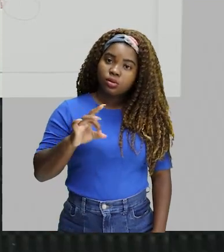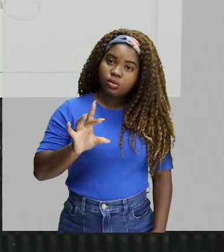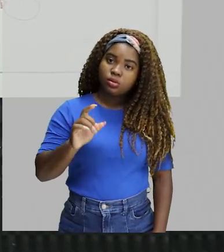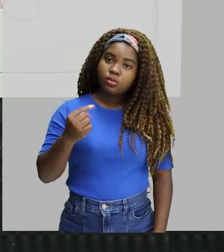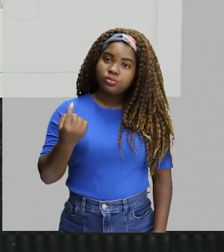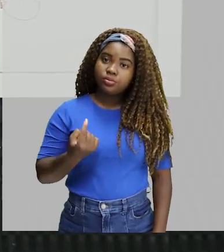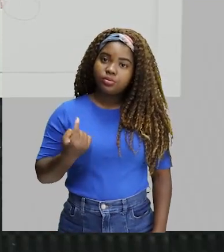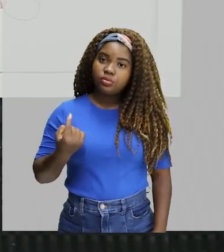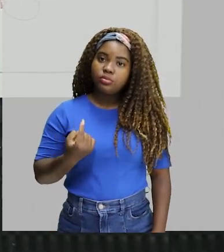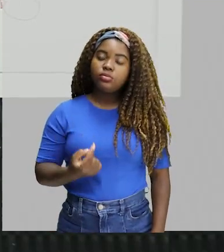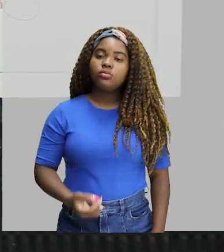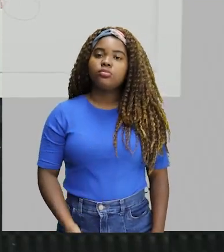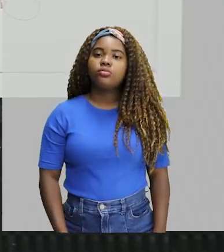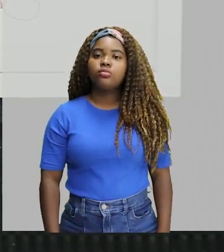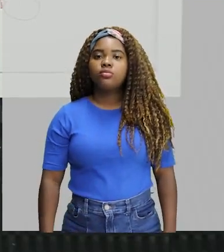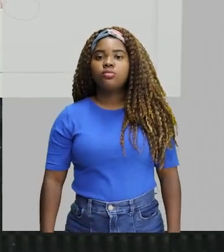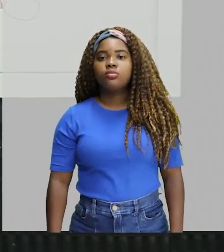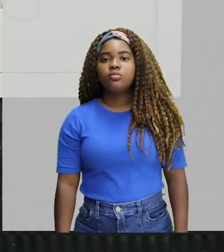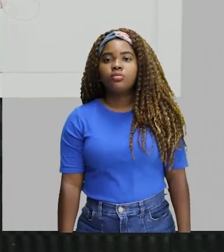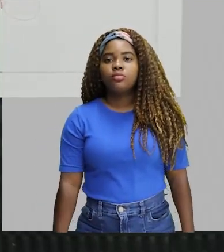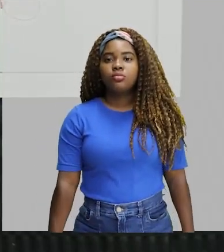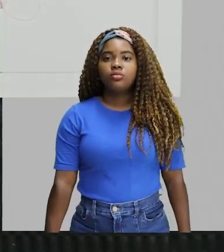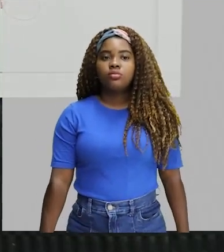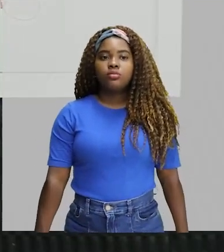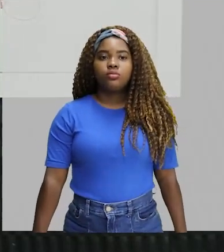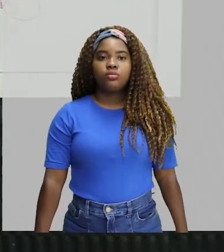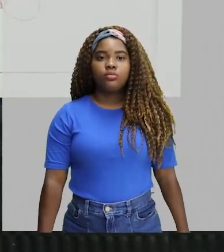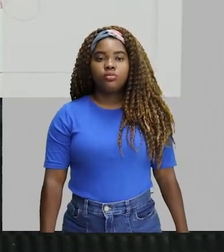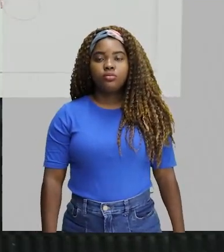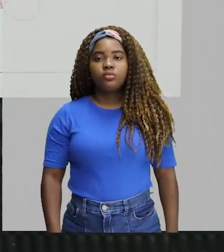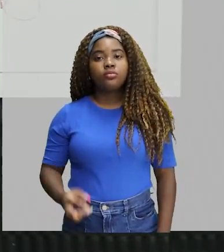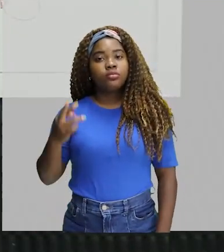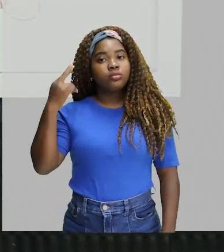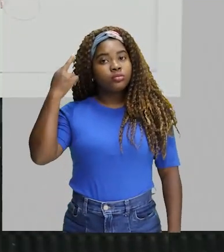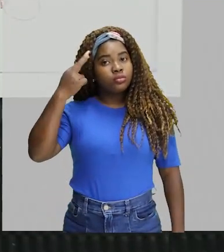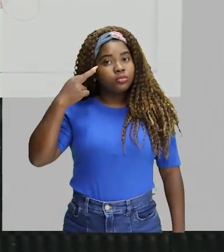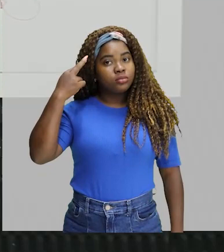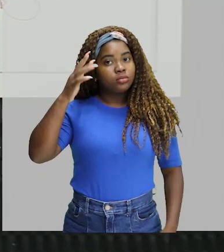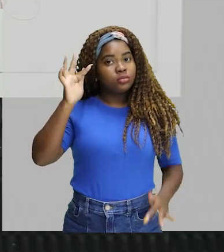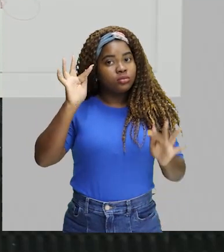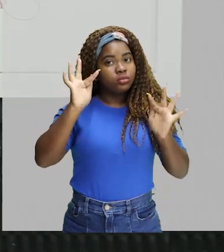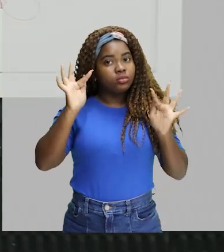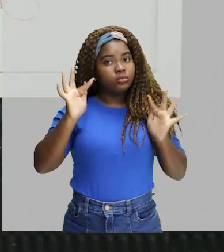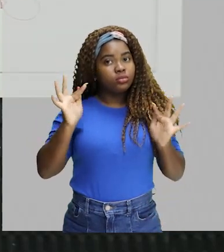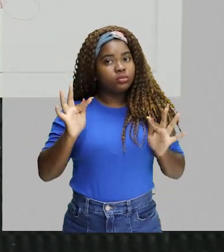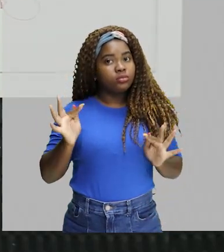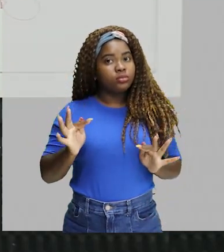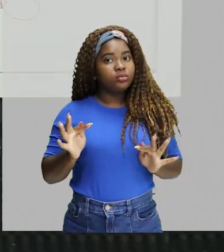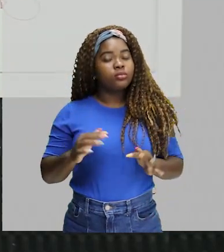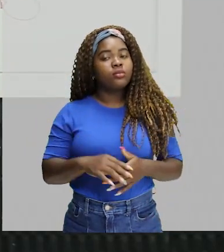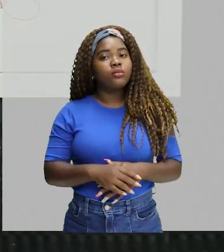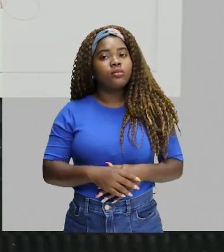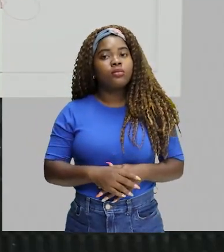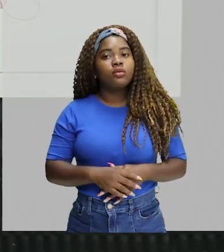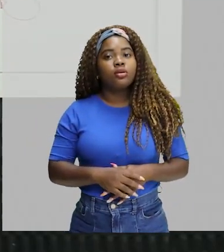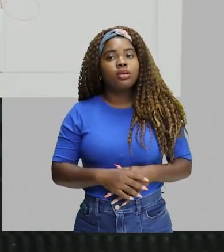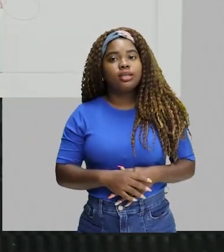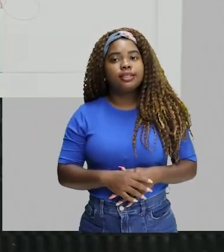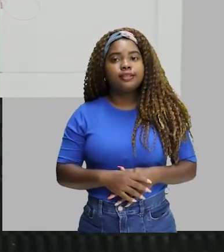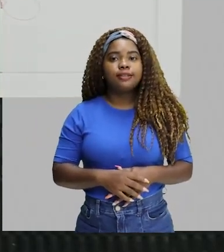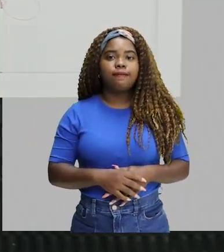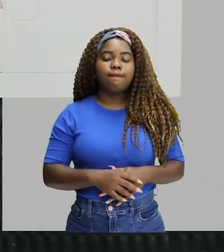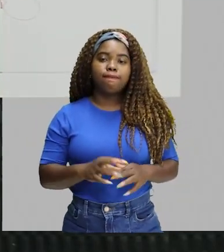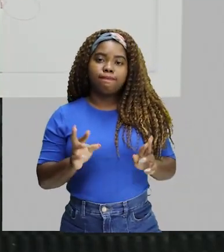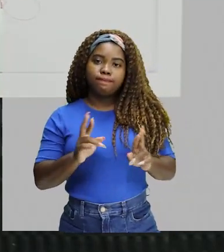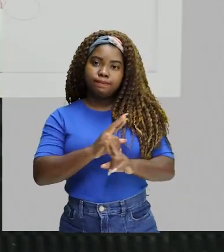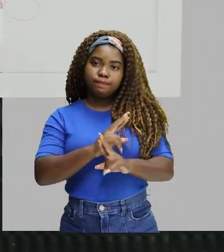bom? Então, munidos desta reflexão sobre felicidade, em que ela está, claro,